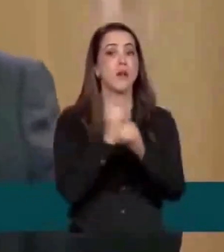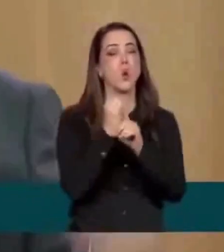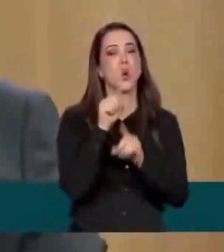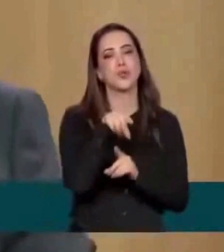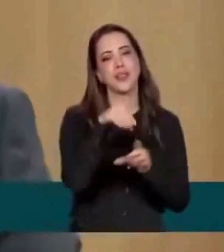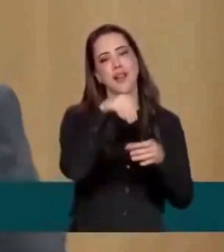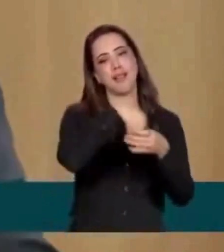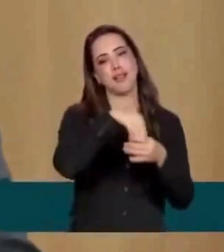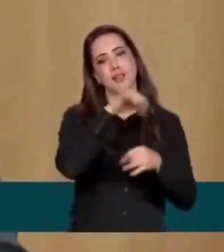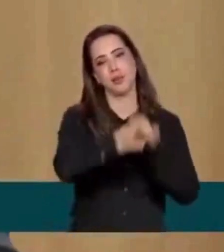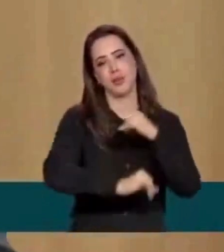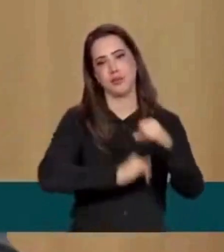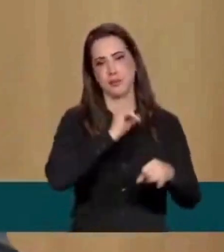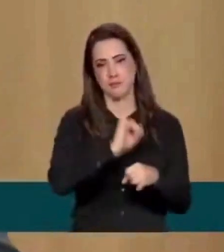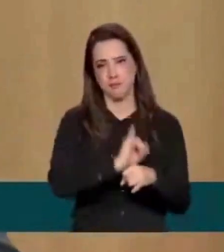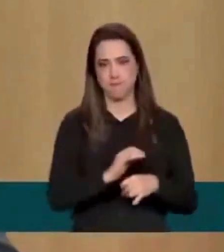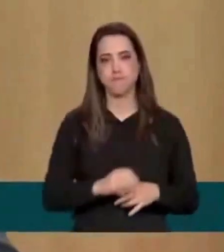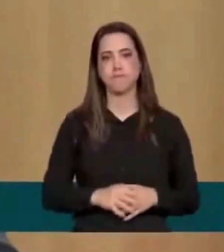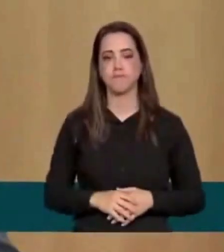do recipiente.